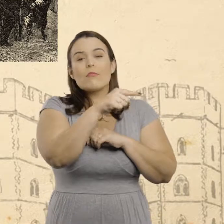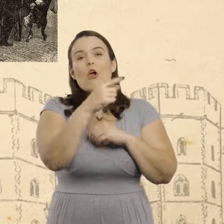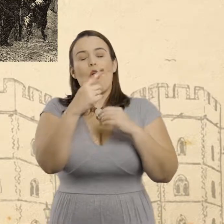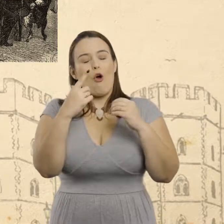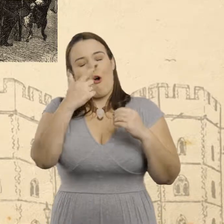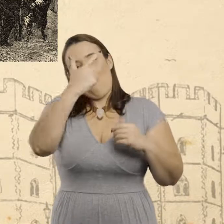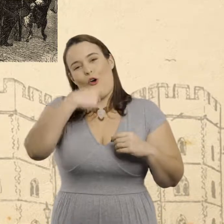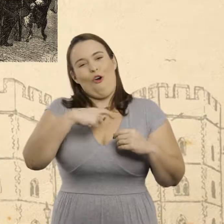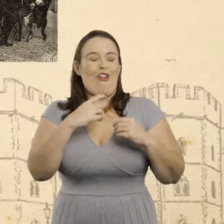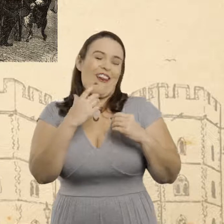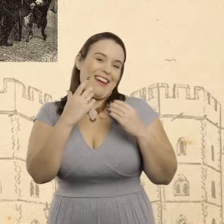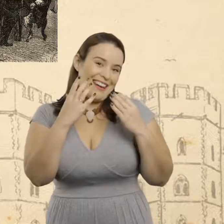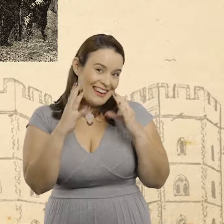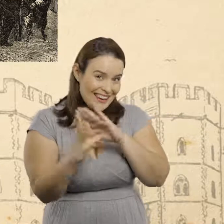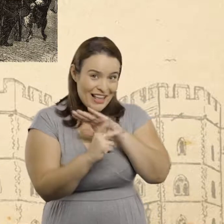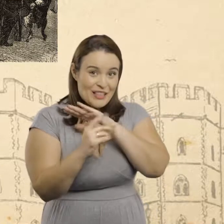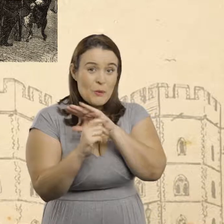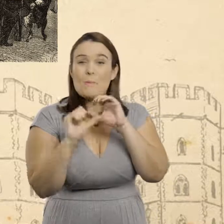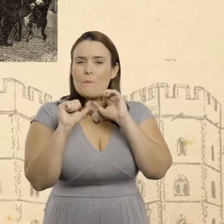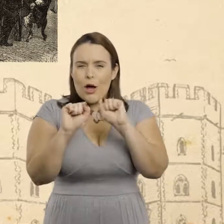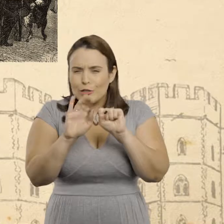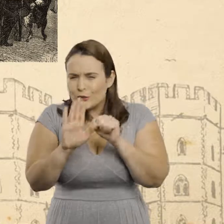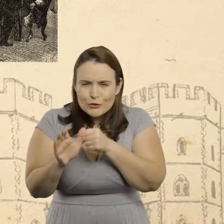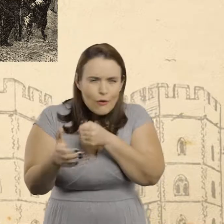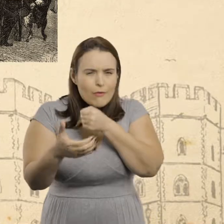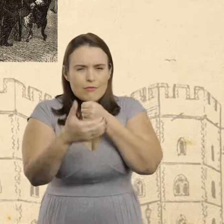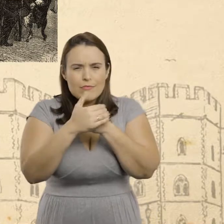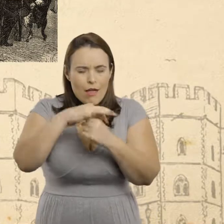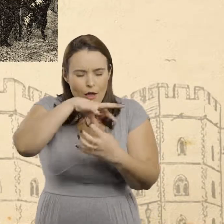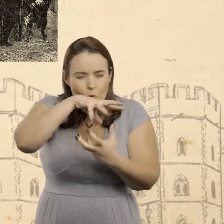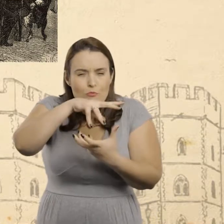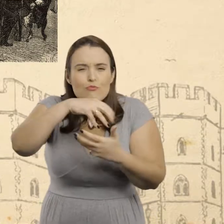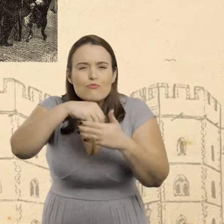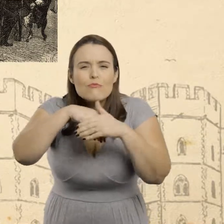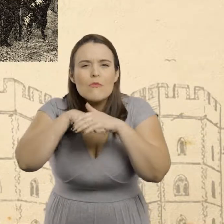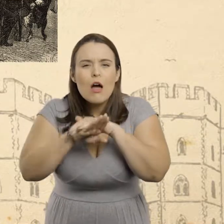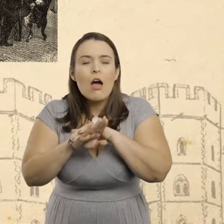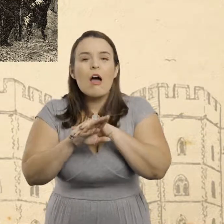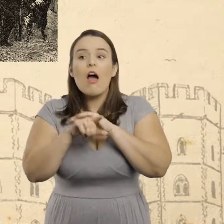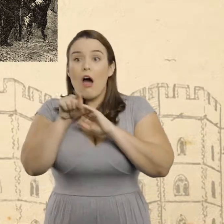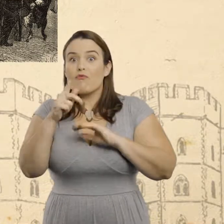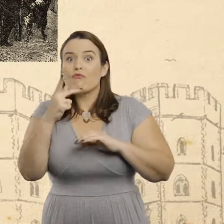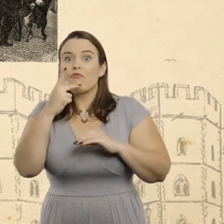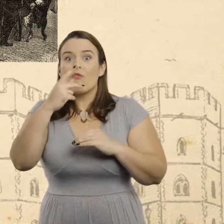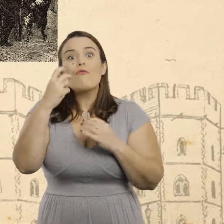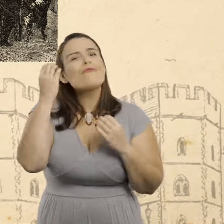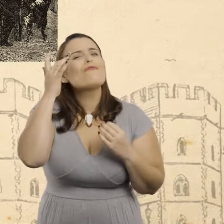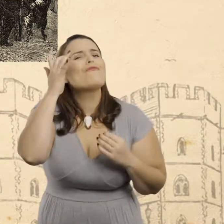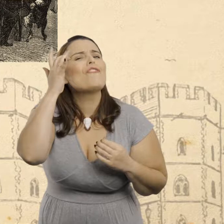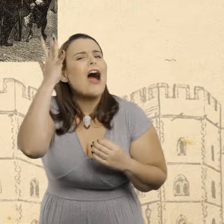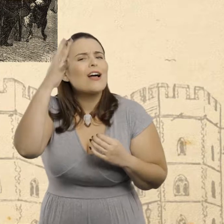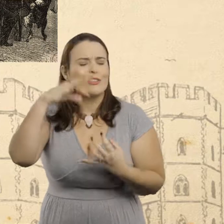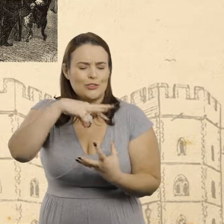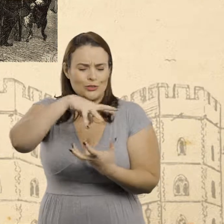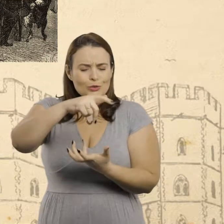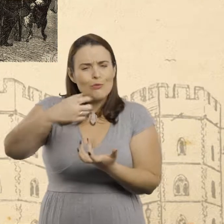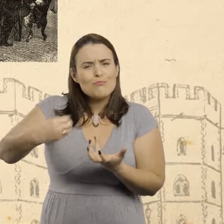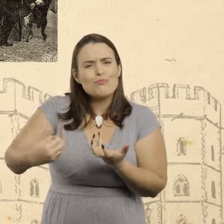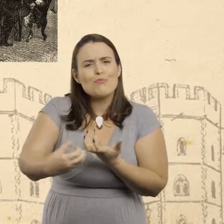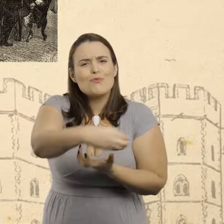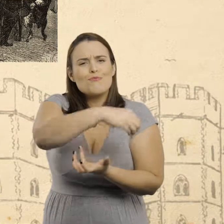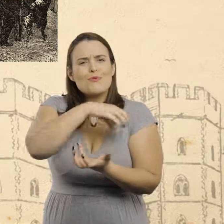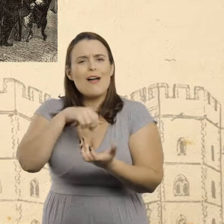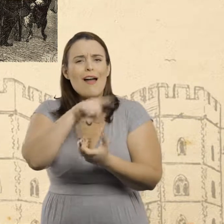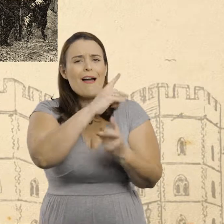em qualquer lugar do mundo. Disse também que era fácil dar a volta ao mundo. Phileas Fogg falou que era possível dar a volta ao mundo em